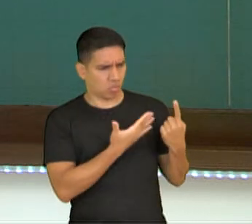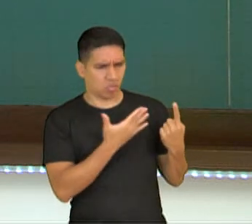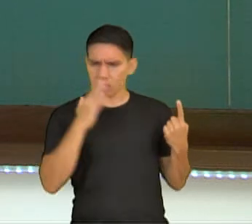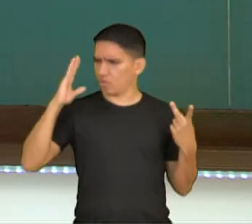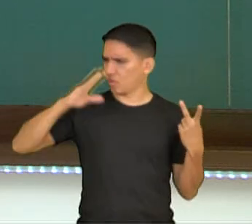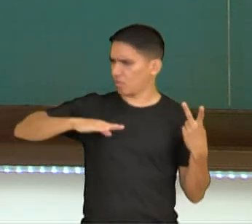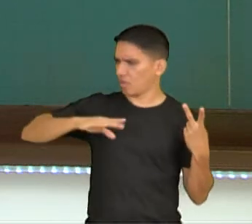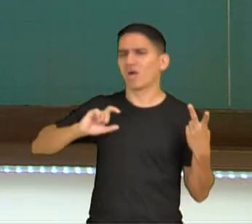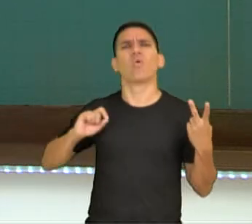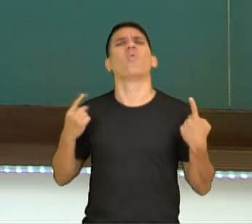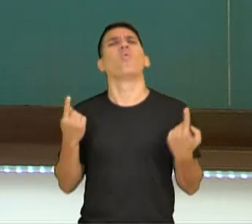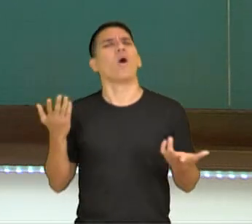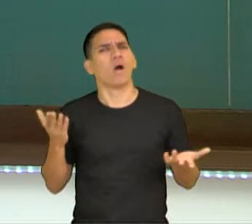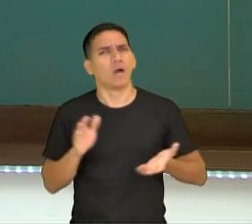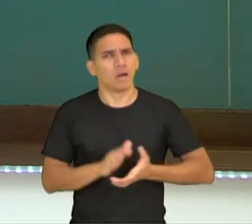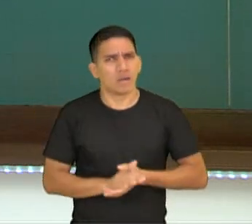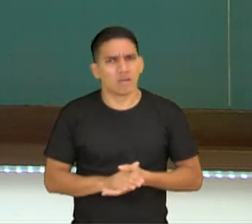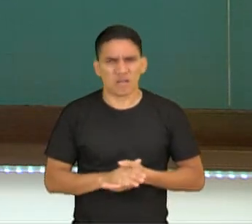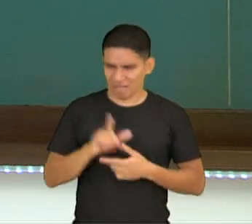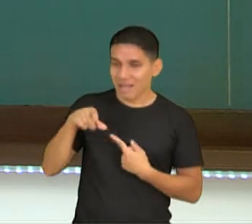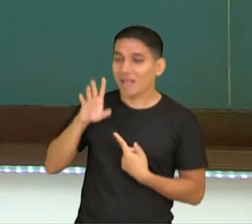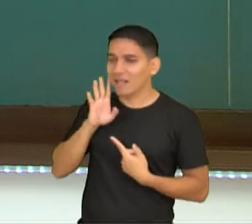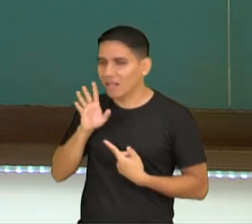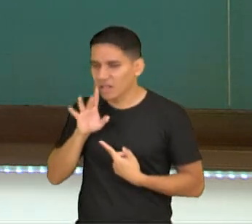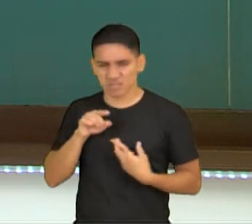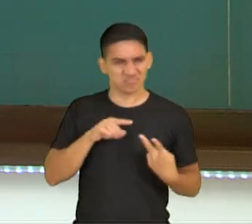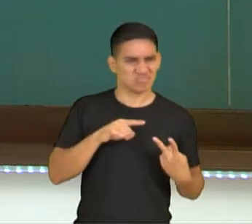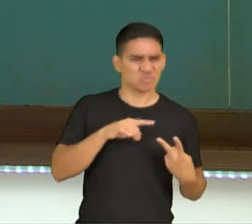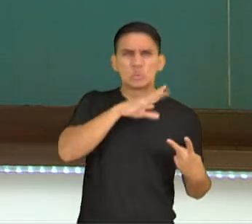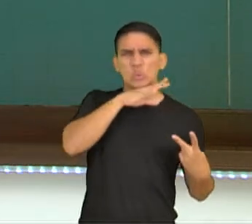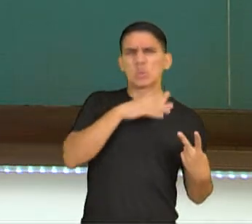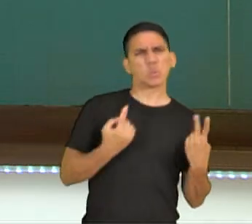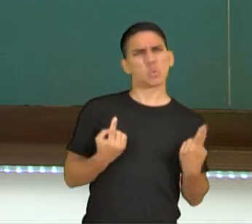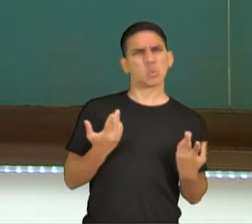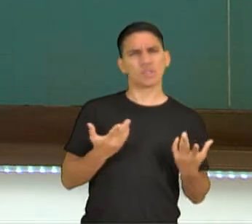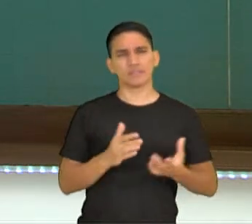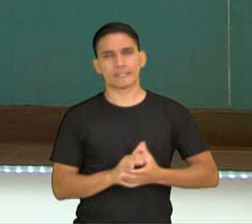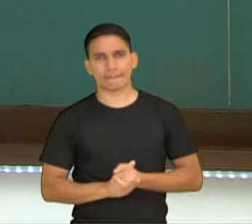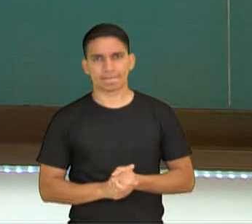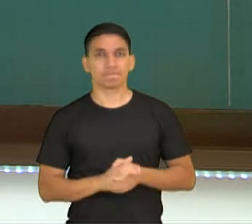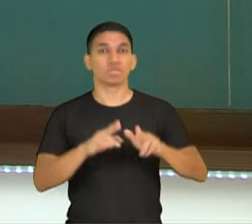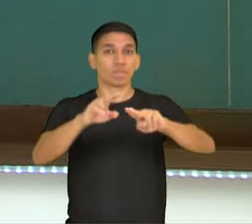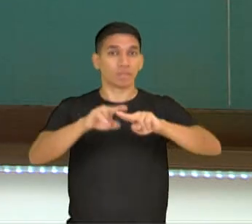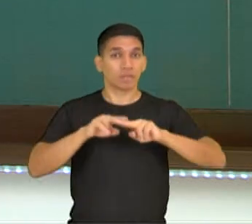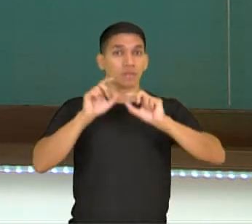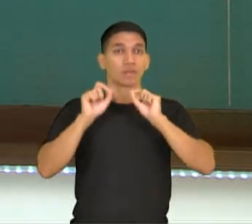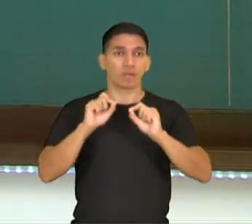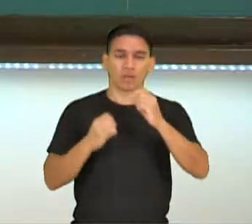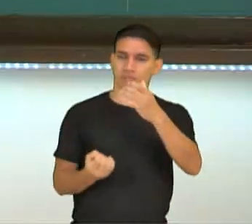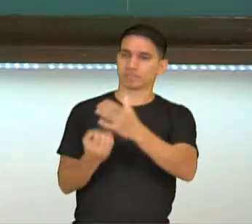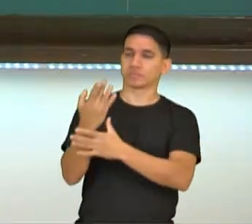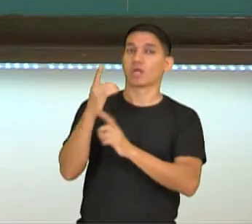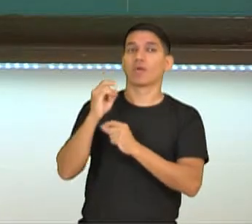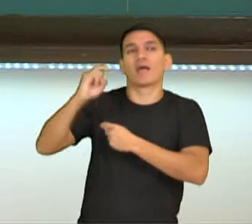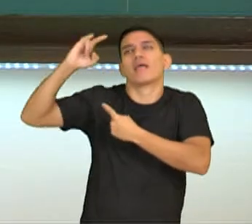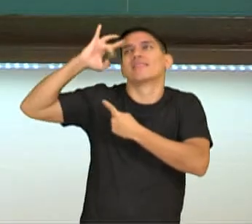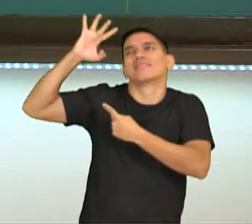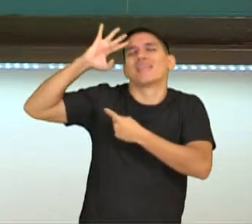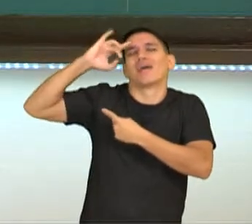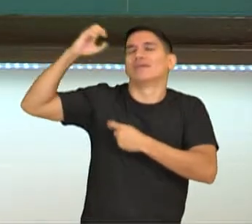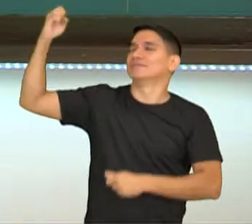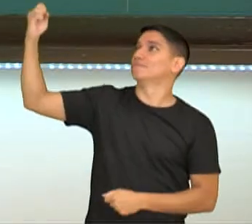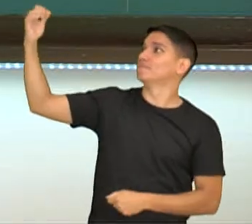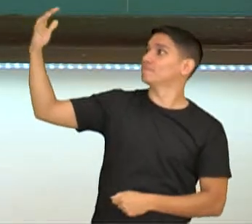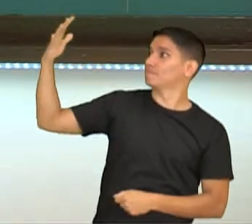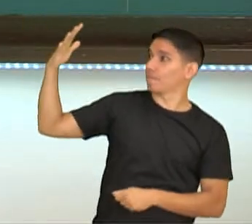bom, algo é realmente legal, algo não é tão legal assim. Então, por isso, vai surgir a teoria da